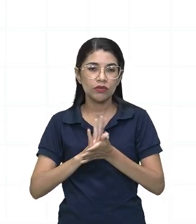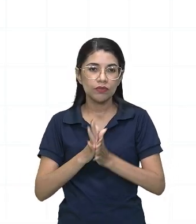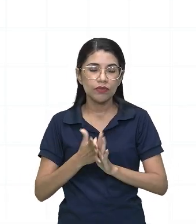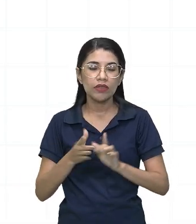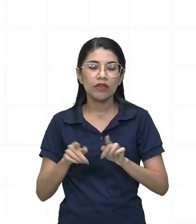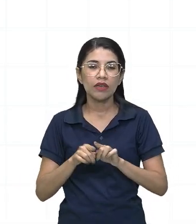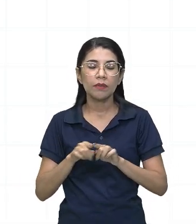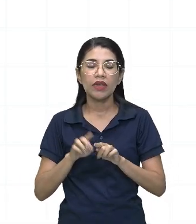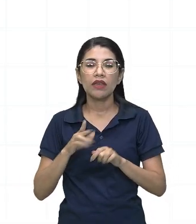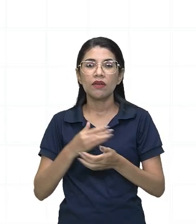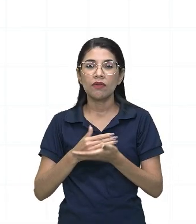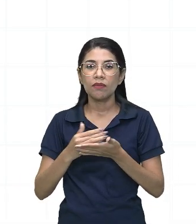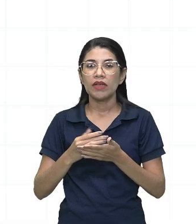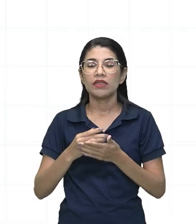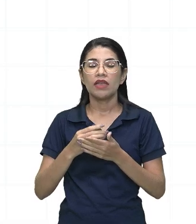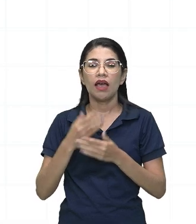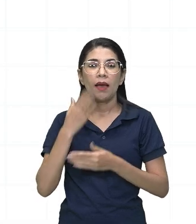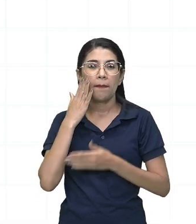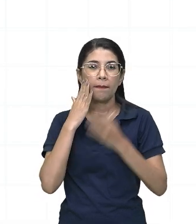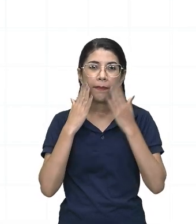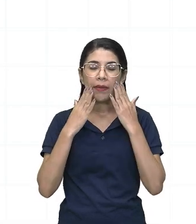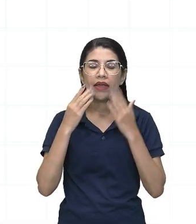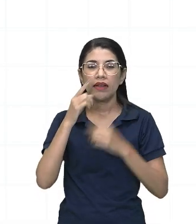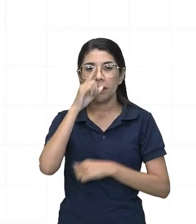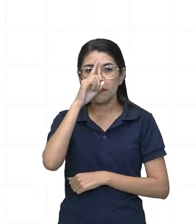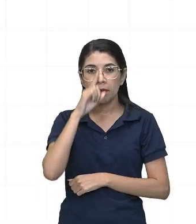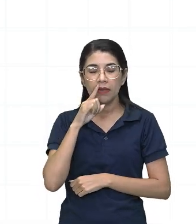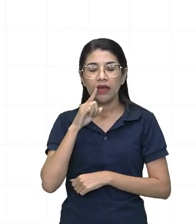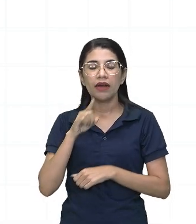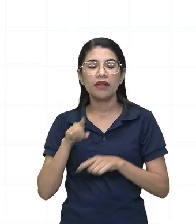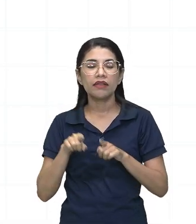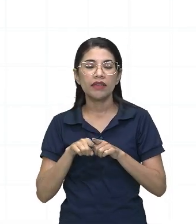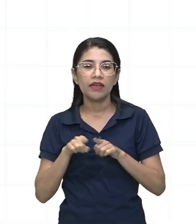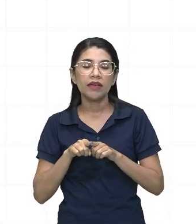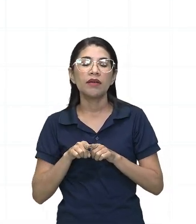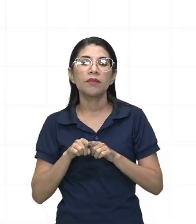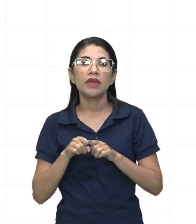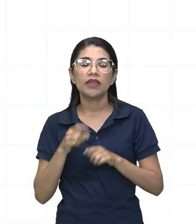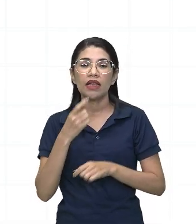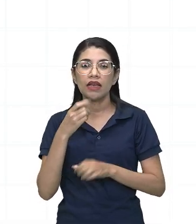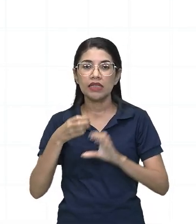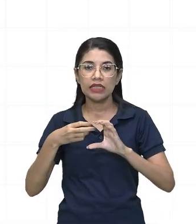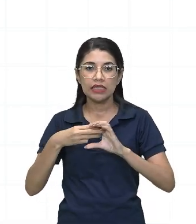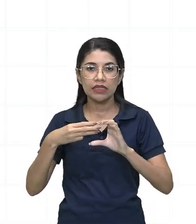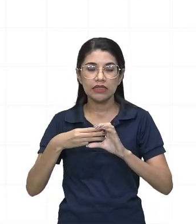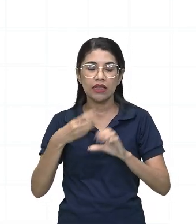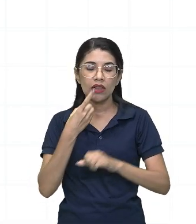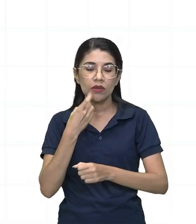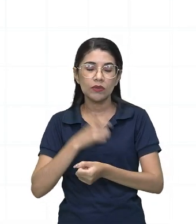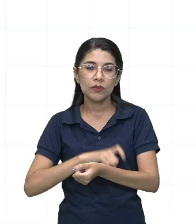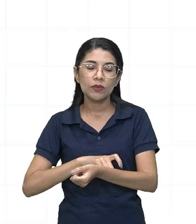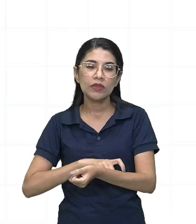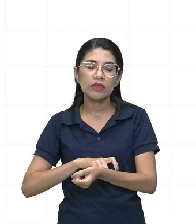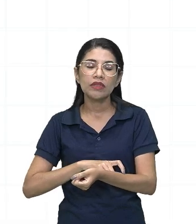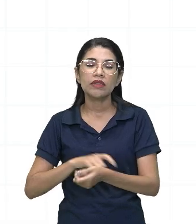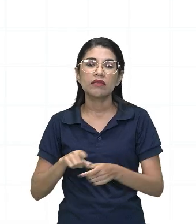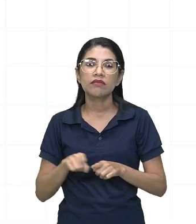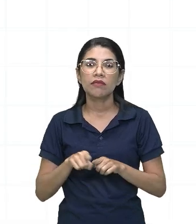a icterícia, né? Mas nas células do sangue também eles formam a